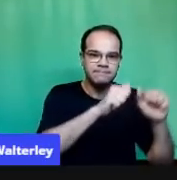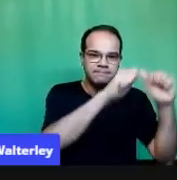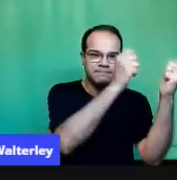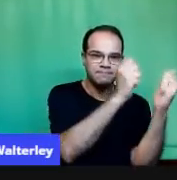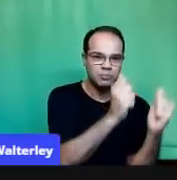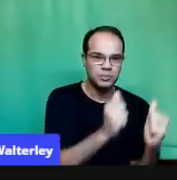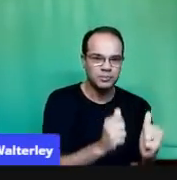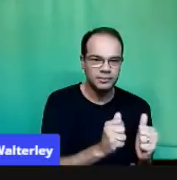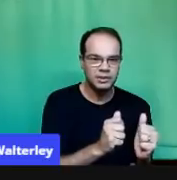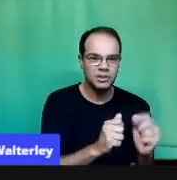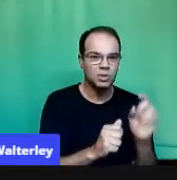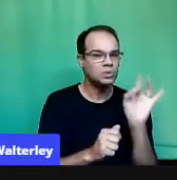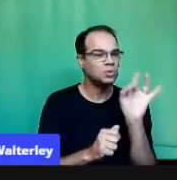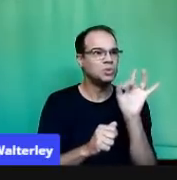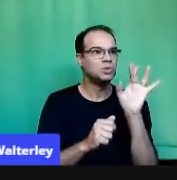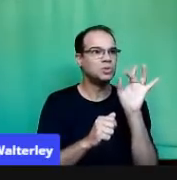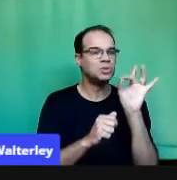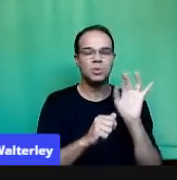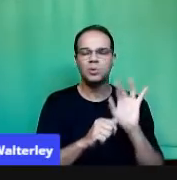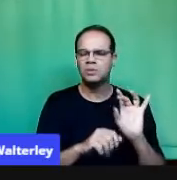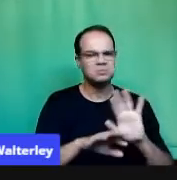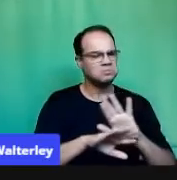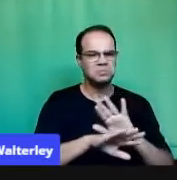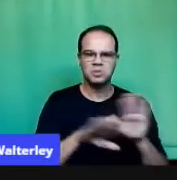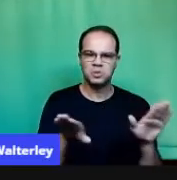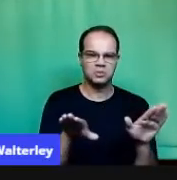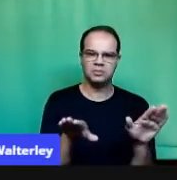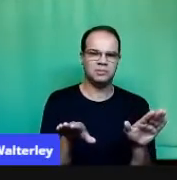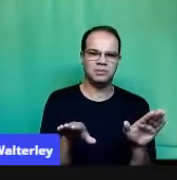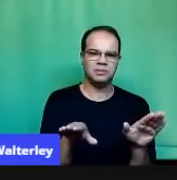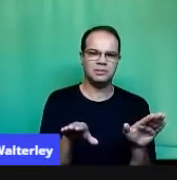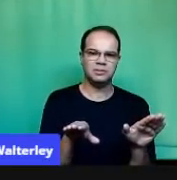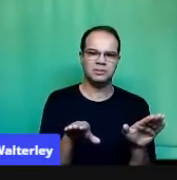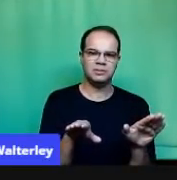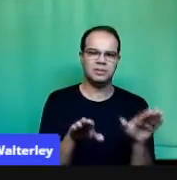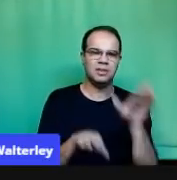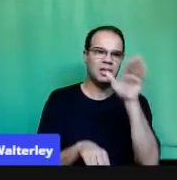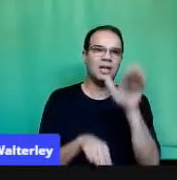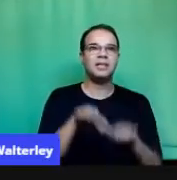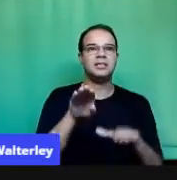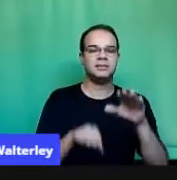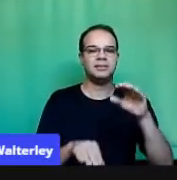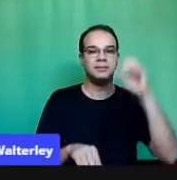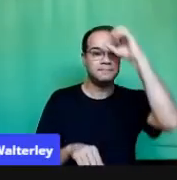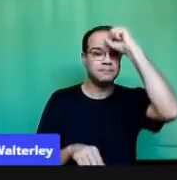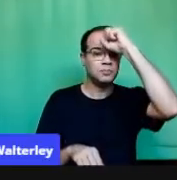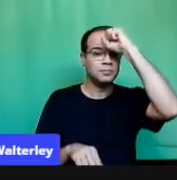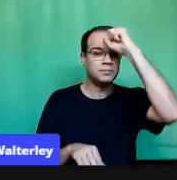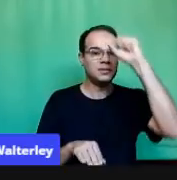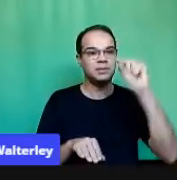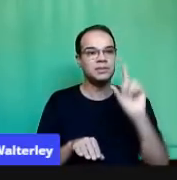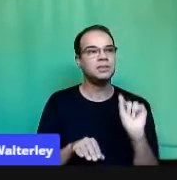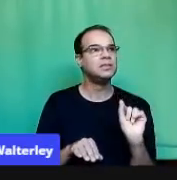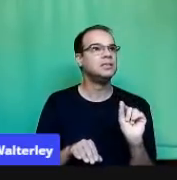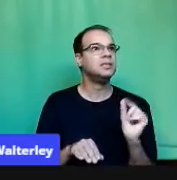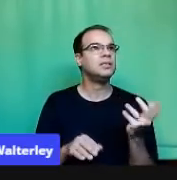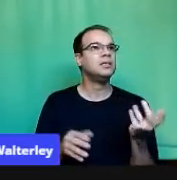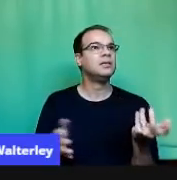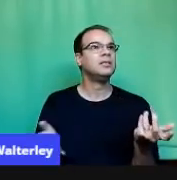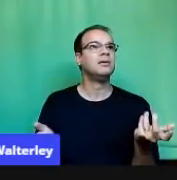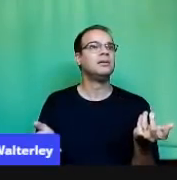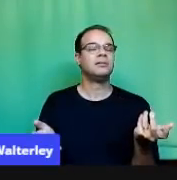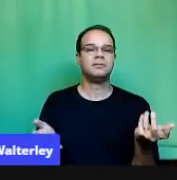artes visuais apareciam, era muito raro, não podemos dizer que não existia, mas era